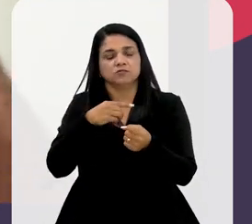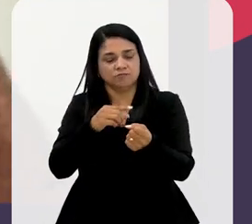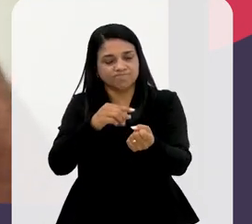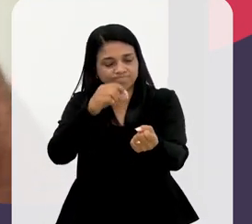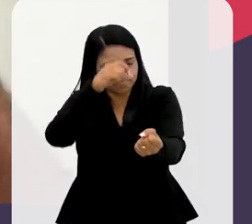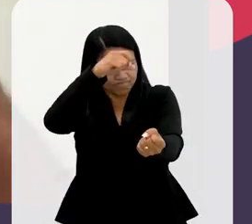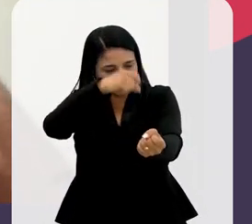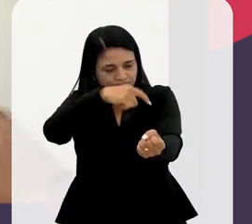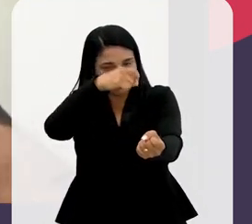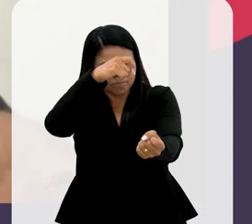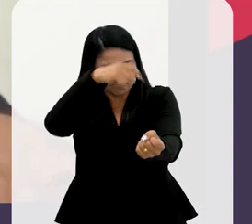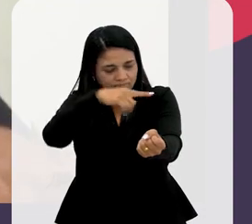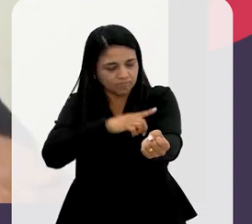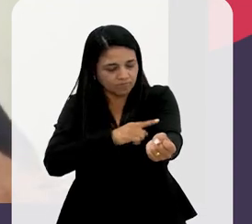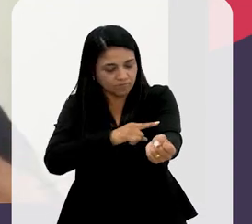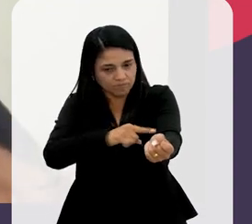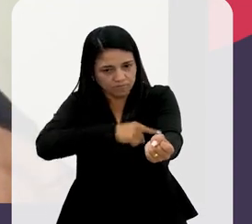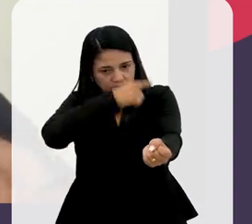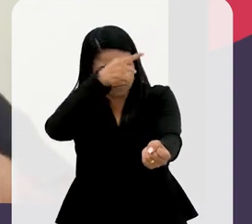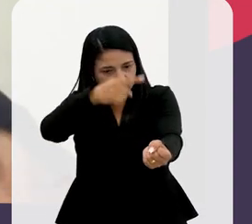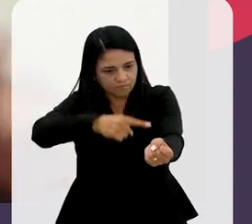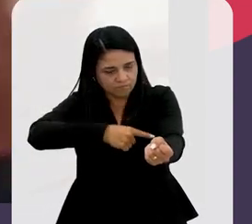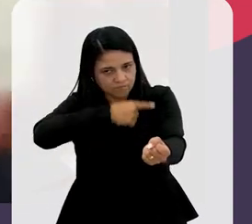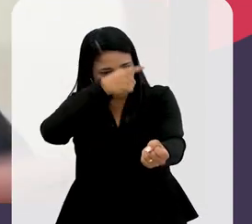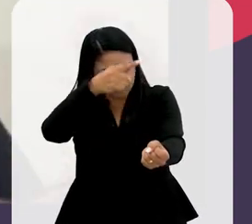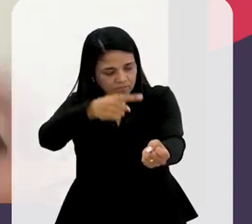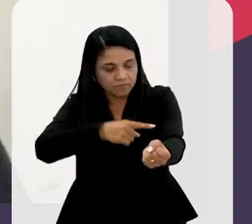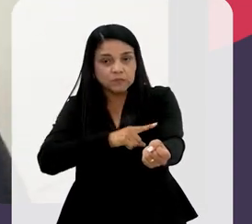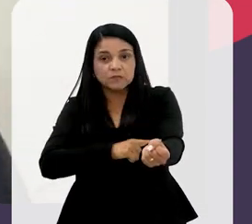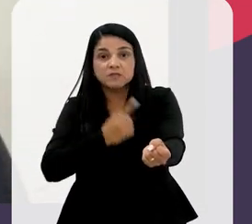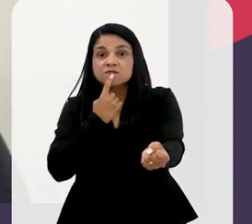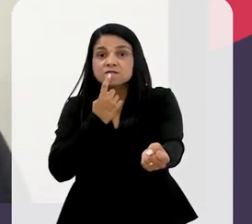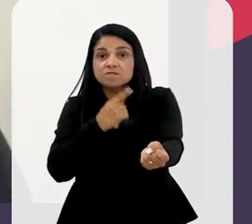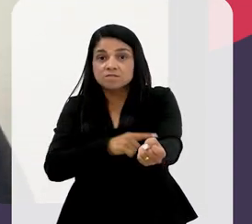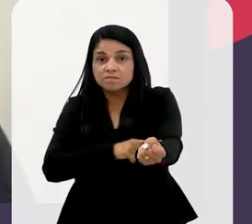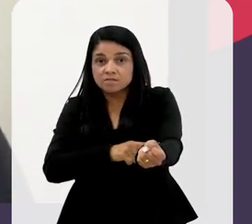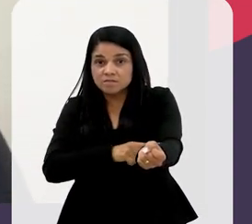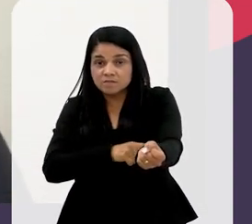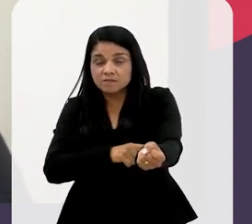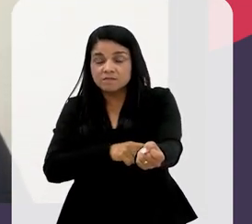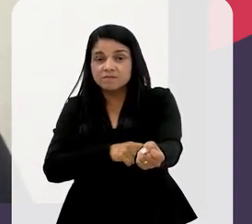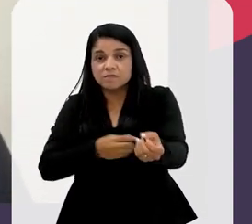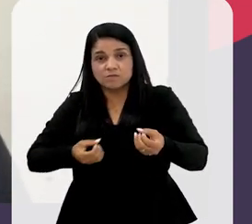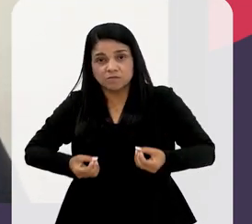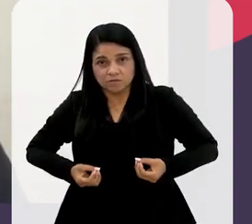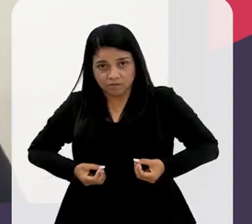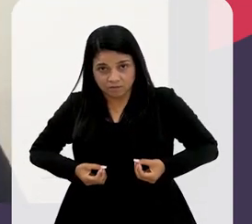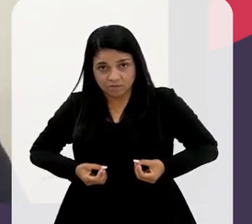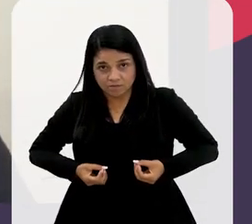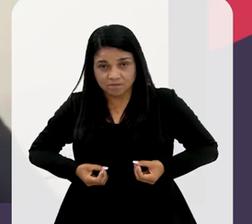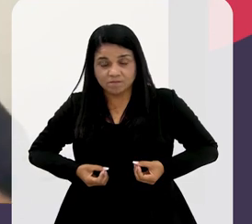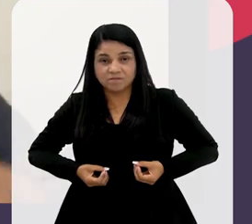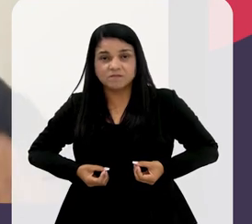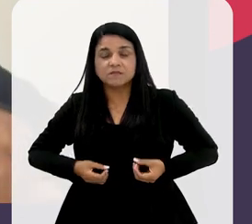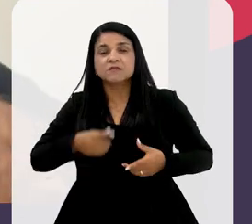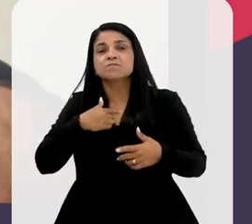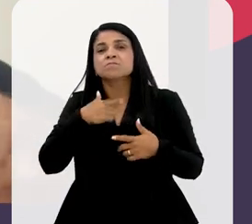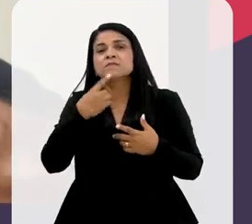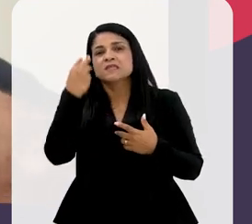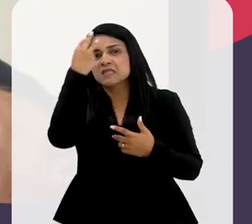de hemodiálise. E porque os sintomas que eu tinha no hospital, eles foram sumindo assim como